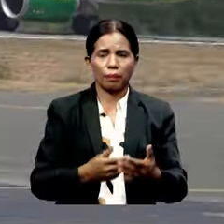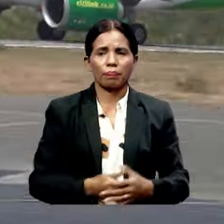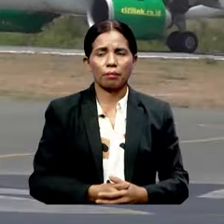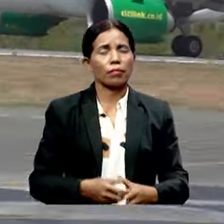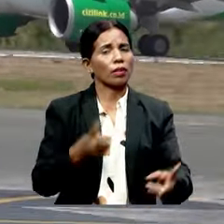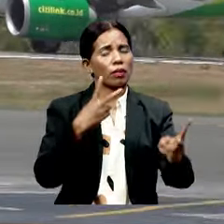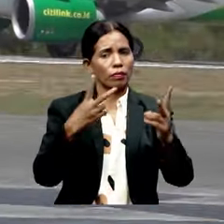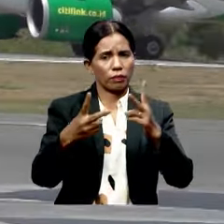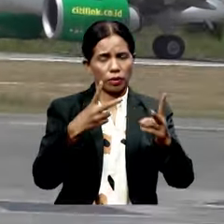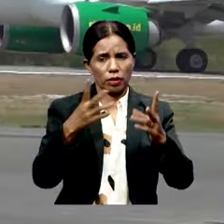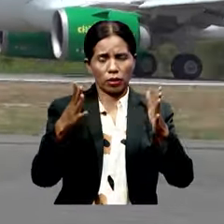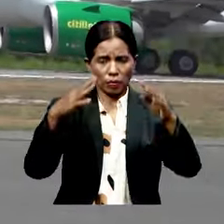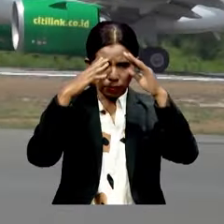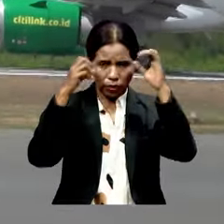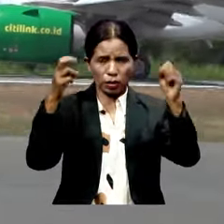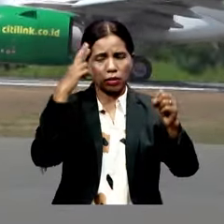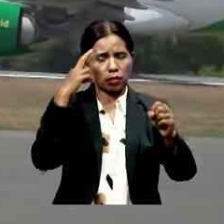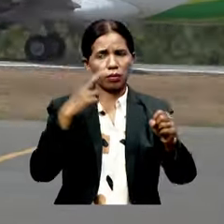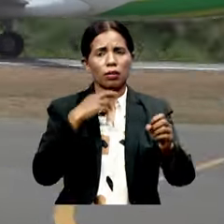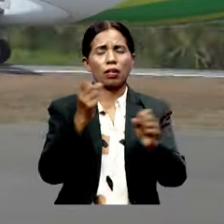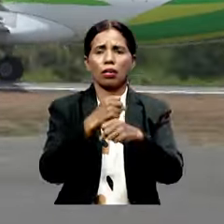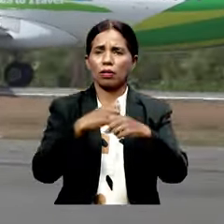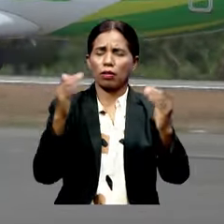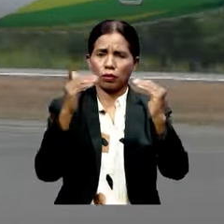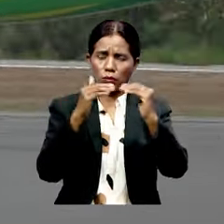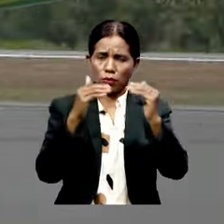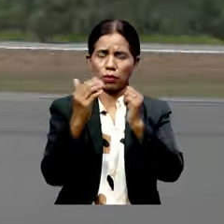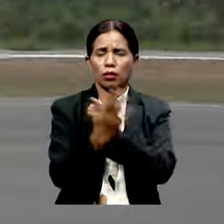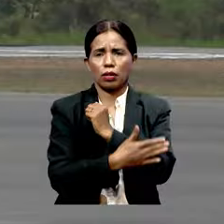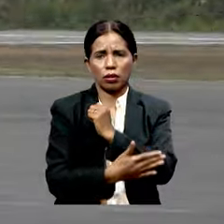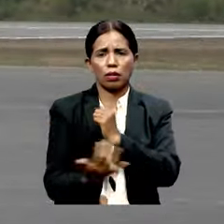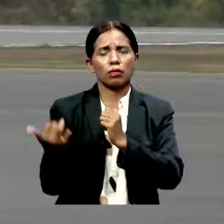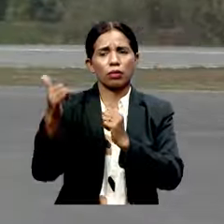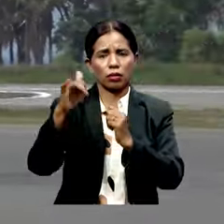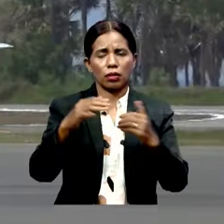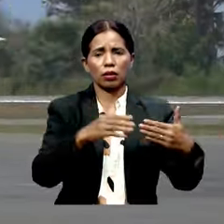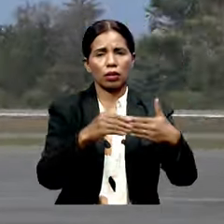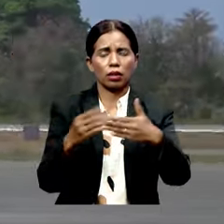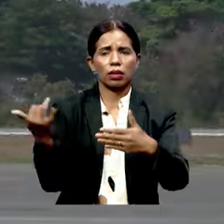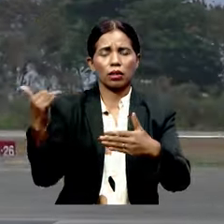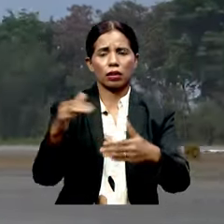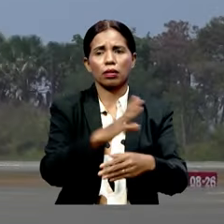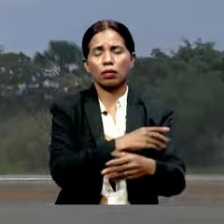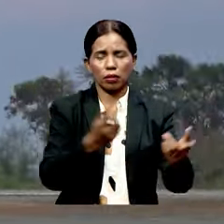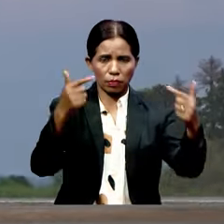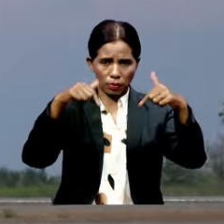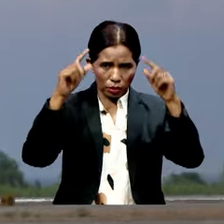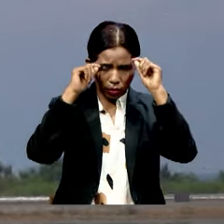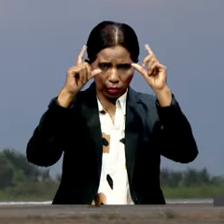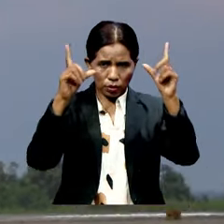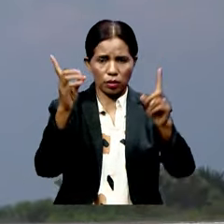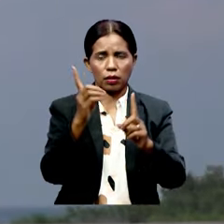visita, o presidente Ramos Horta se relacionou muito bilateral com o líder Sira e Dubai, no Horta se fila Fali Mai Timor e